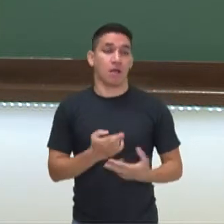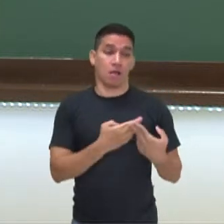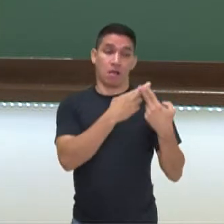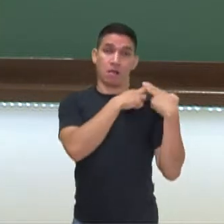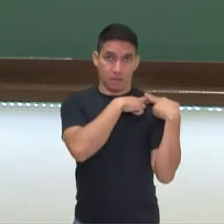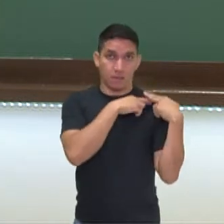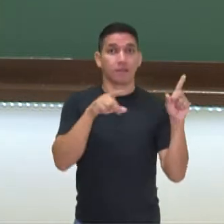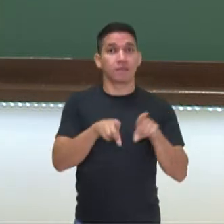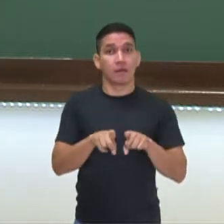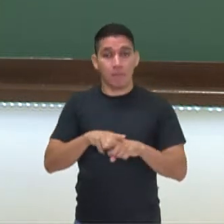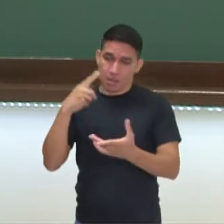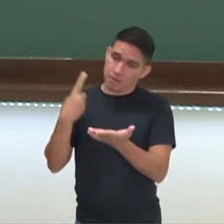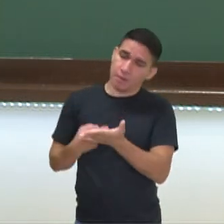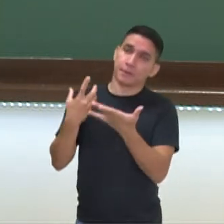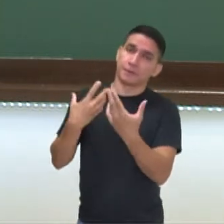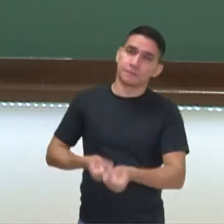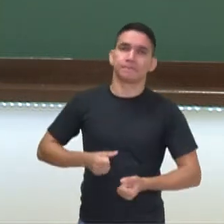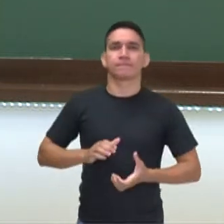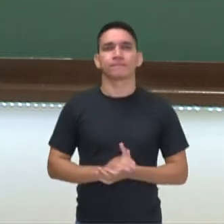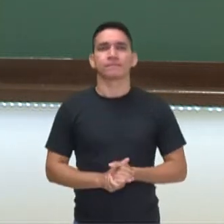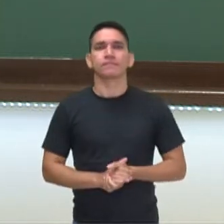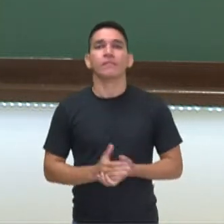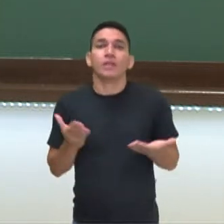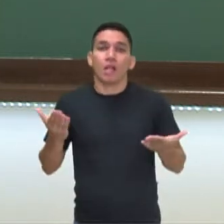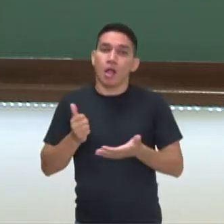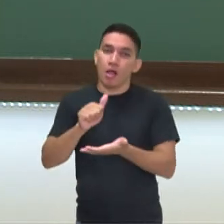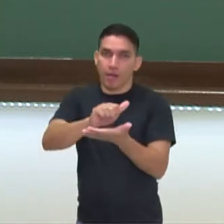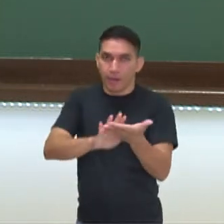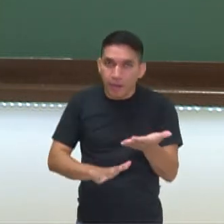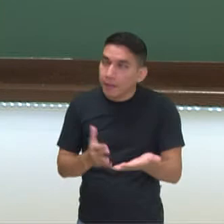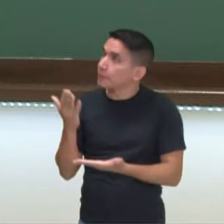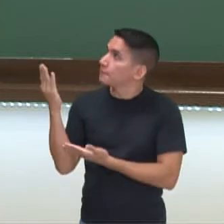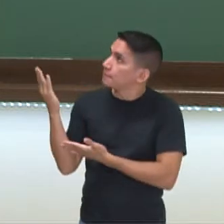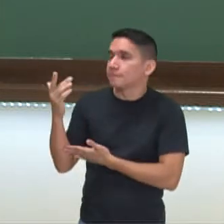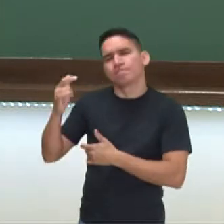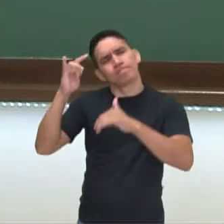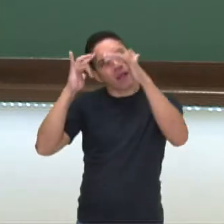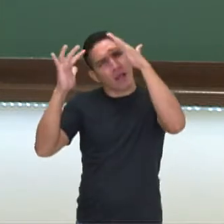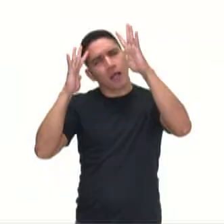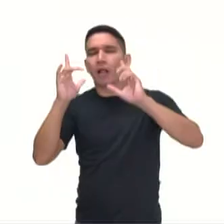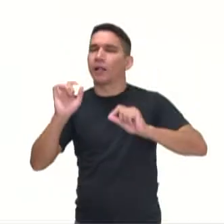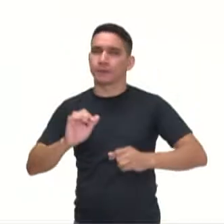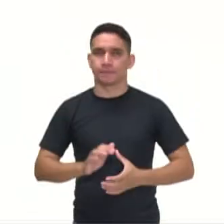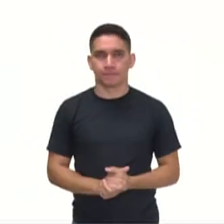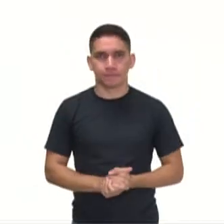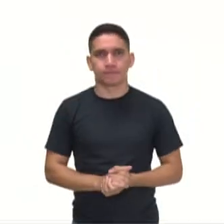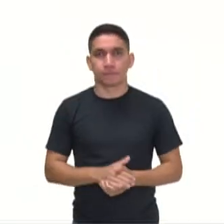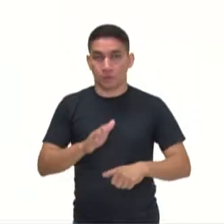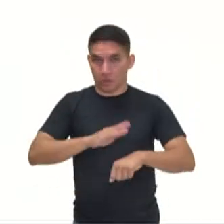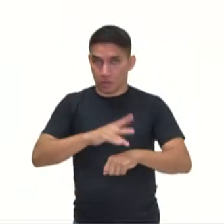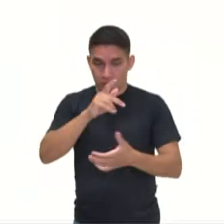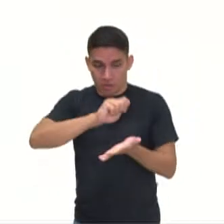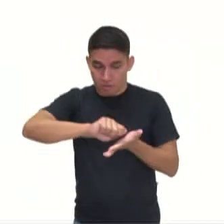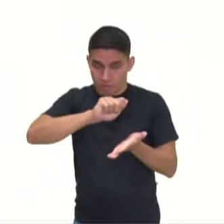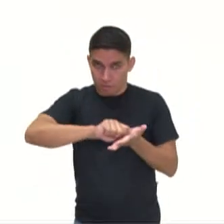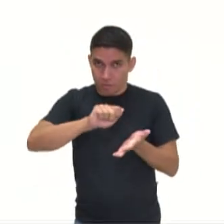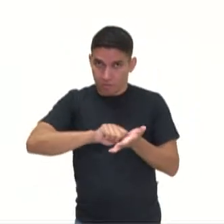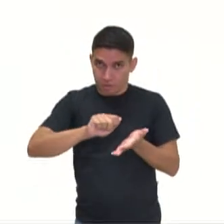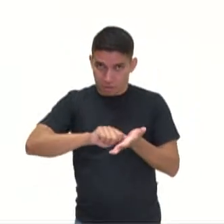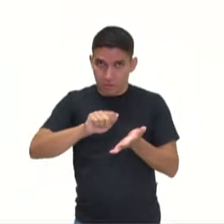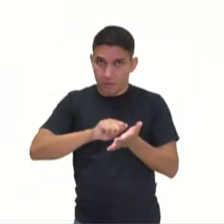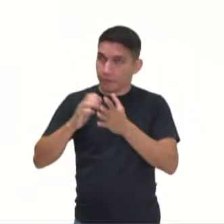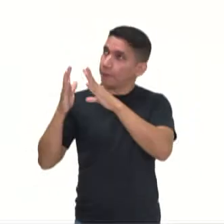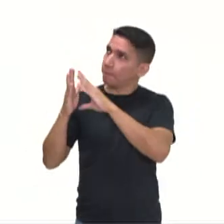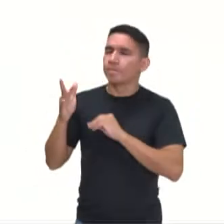Responsabilidade e compromisso. E aqui eu tenho uma atividade para a gente pensar um pouquinho, né? E em seu caderno, vamos lá no